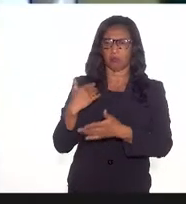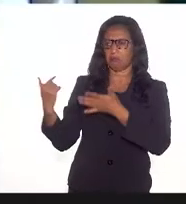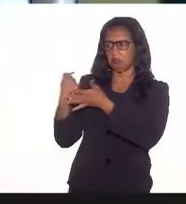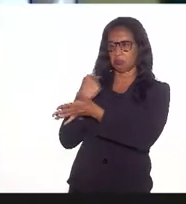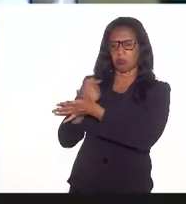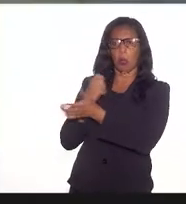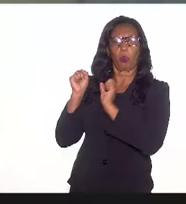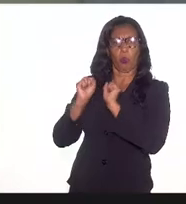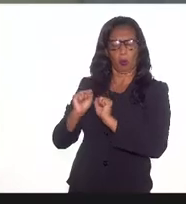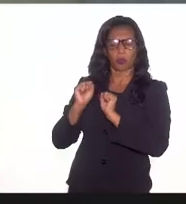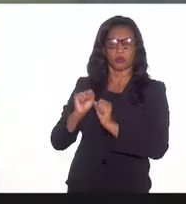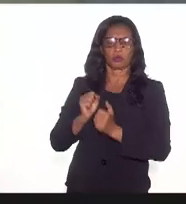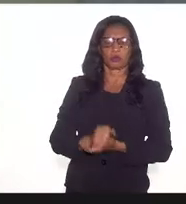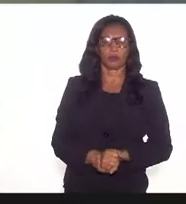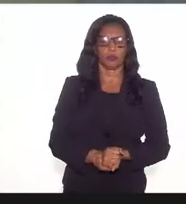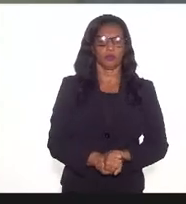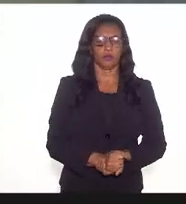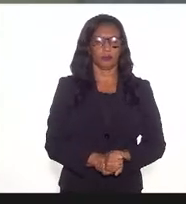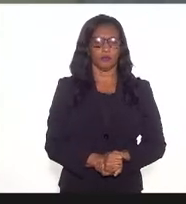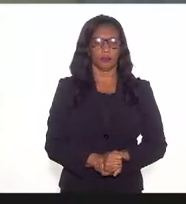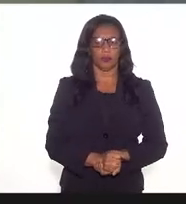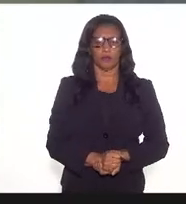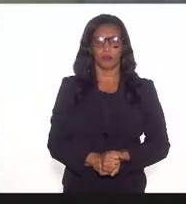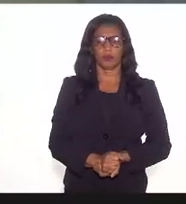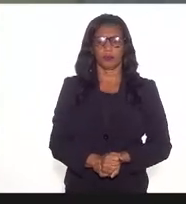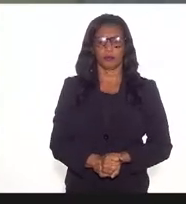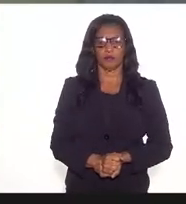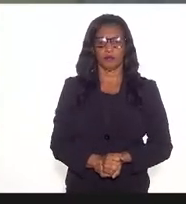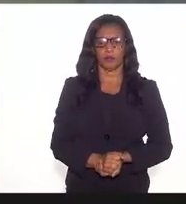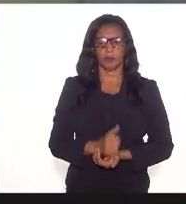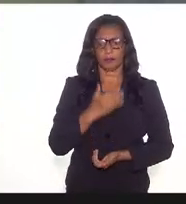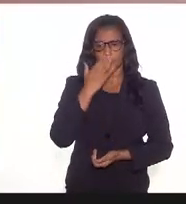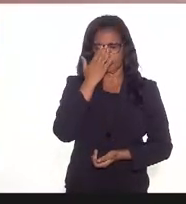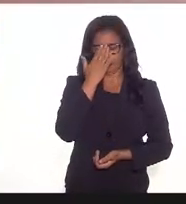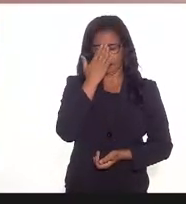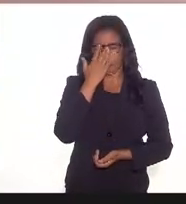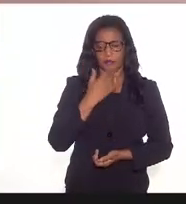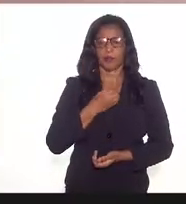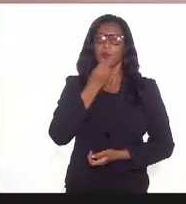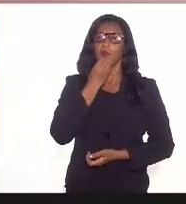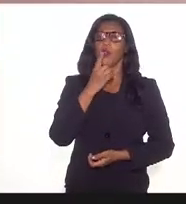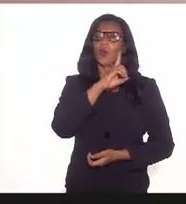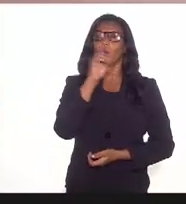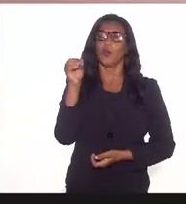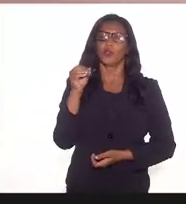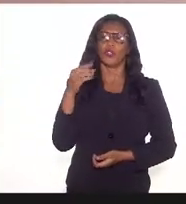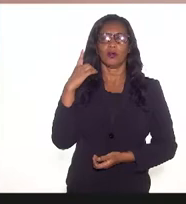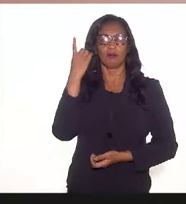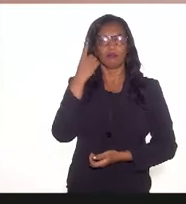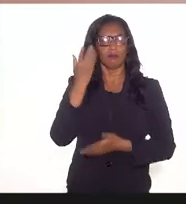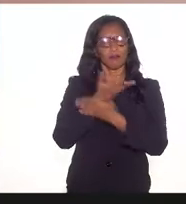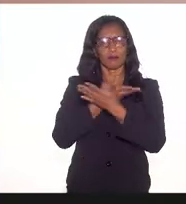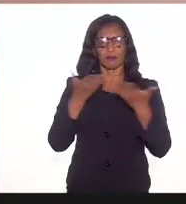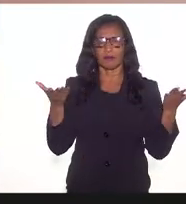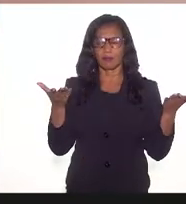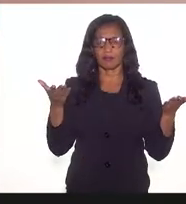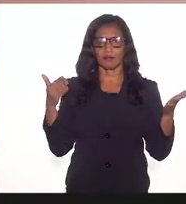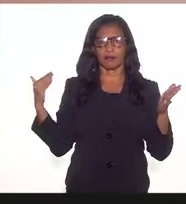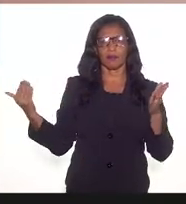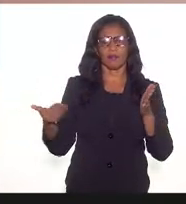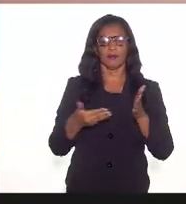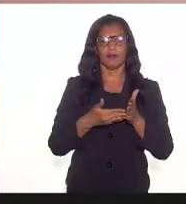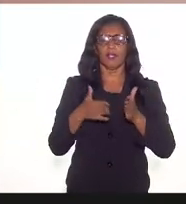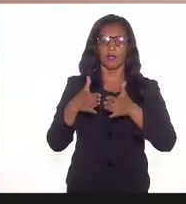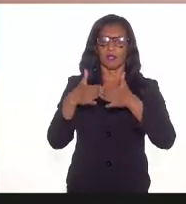Por favor. Doutor André, por favor. Bom dia, senhoras deputadas, bom dia, senhores deputados, bom dia a todos. Eu vou peço